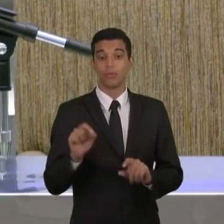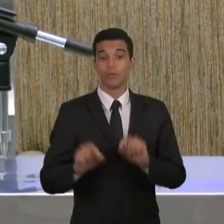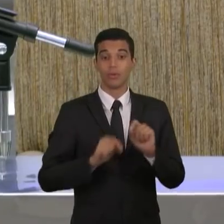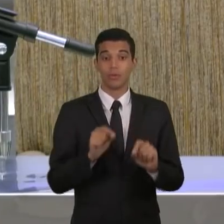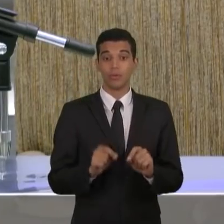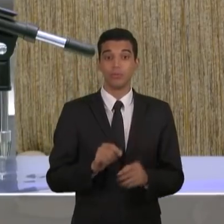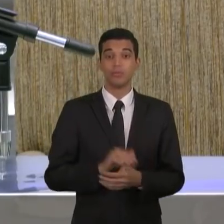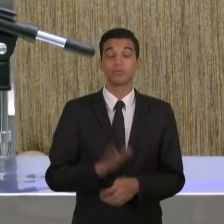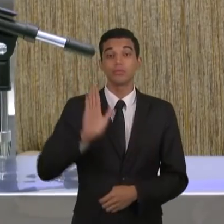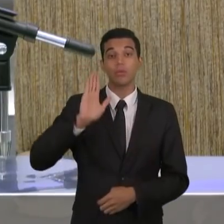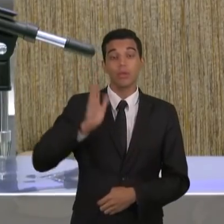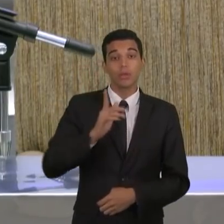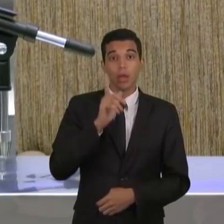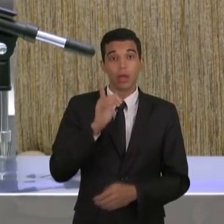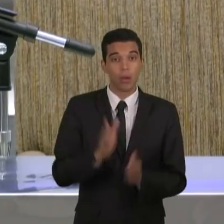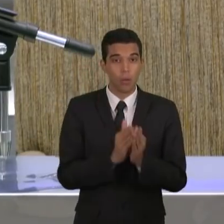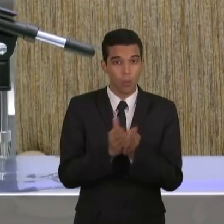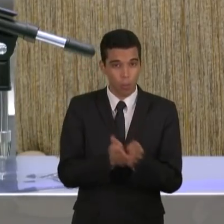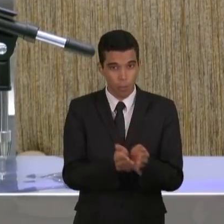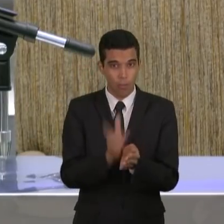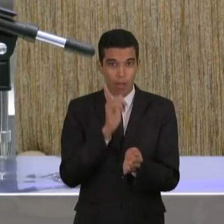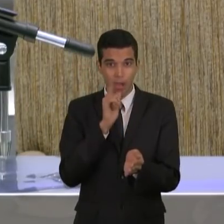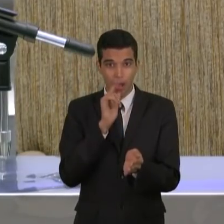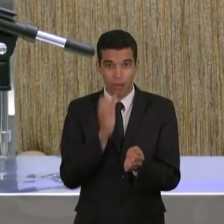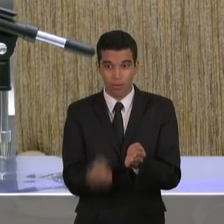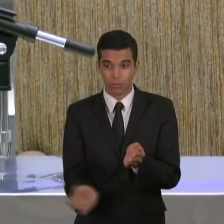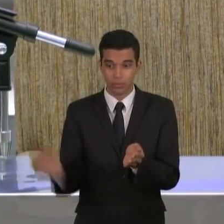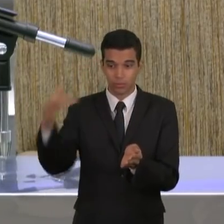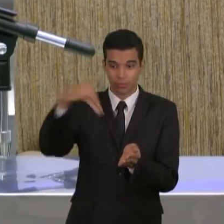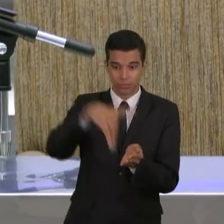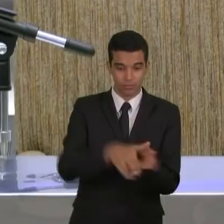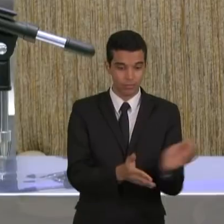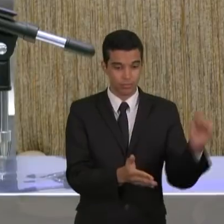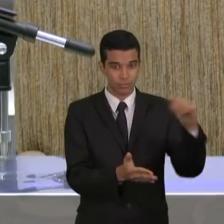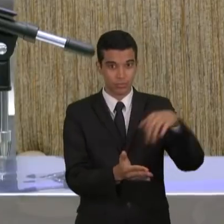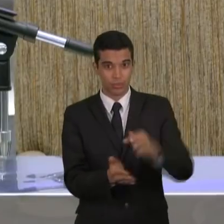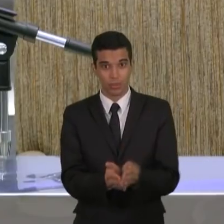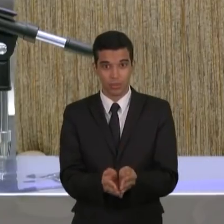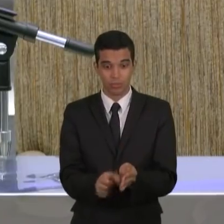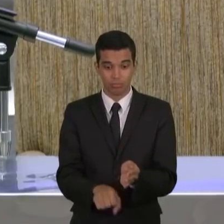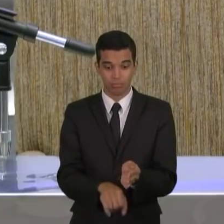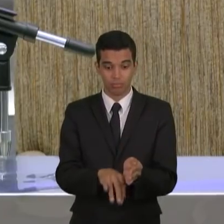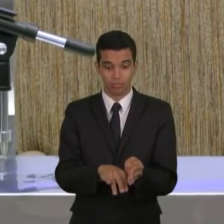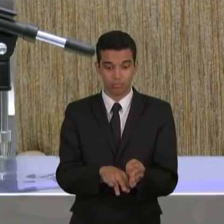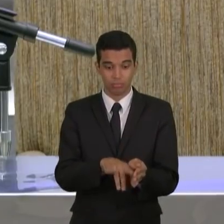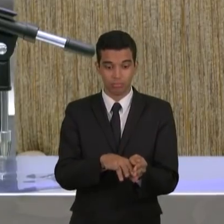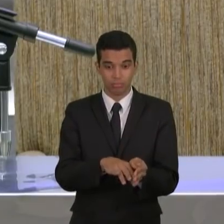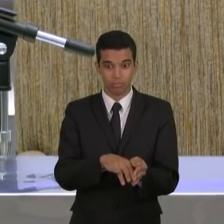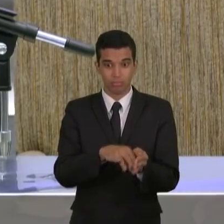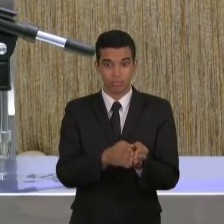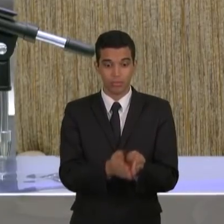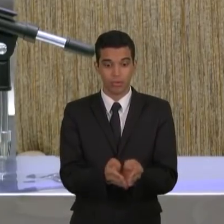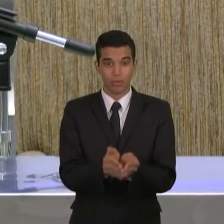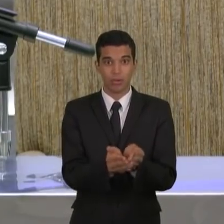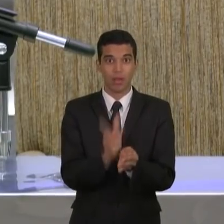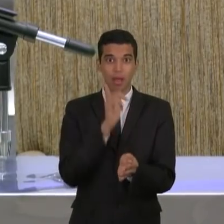sentia de água o barco já estava enchendo gente E se eu não sei se você já tive